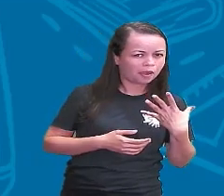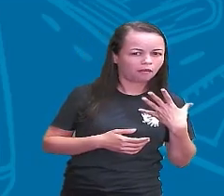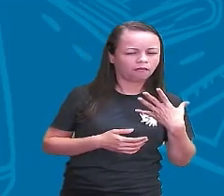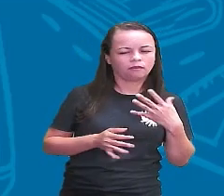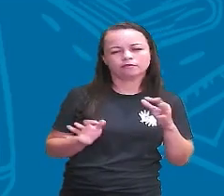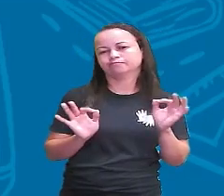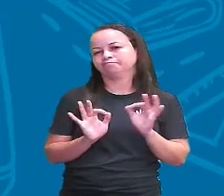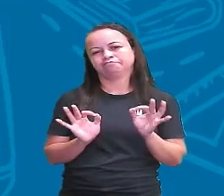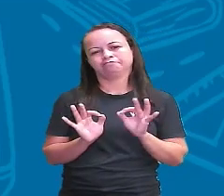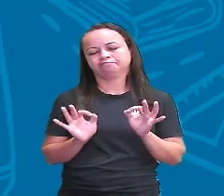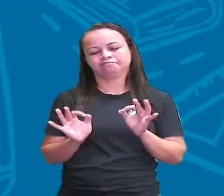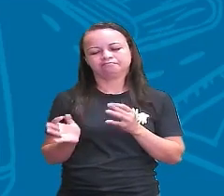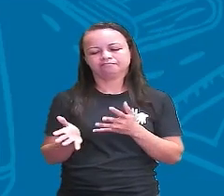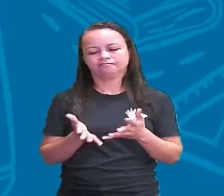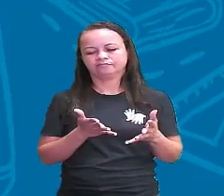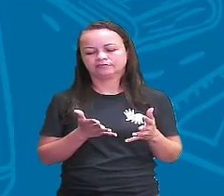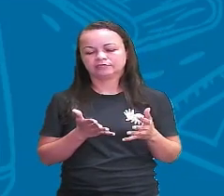bem